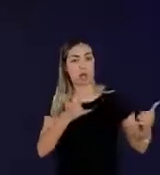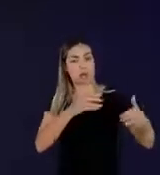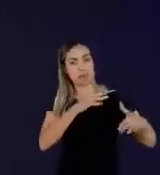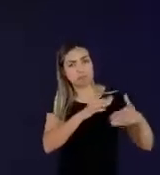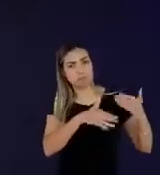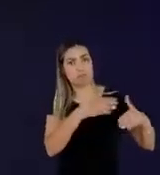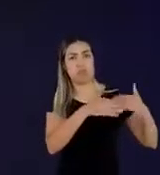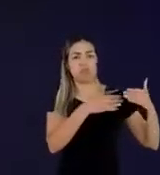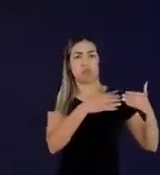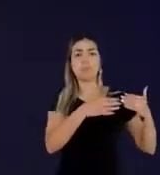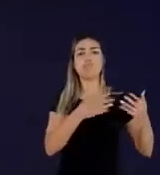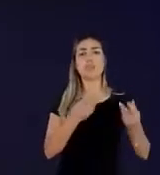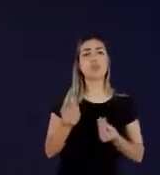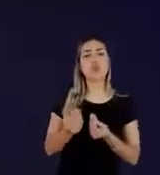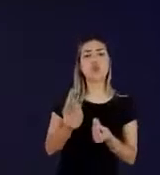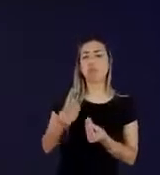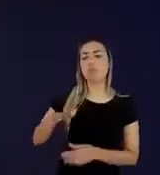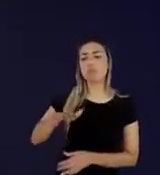de